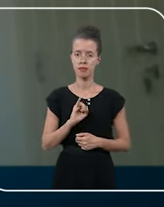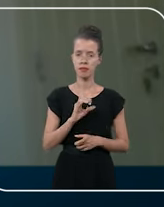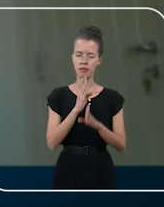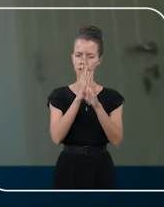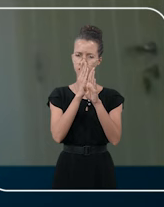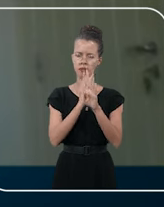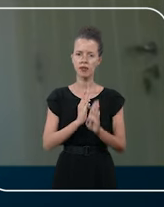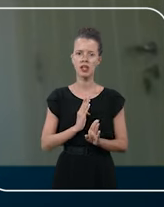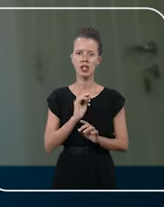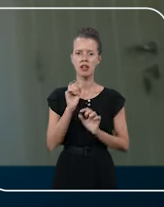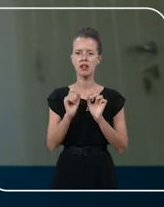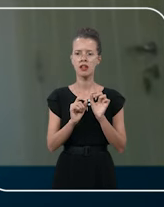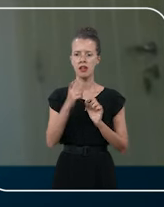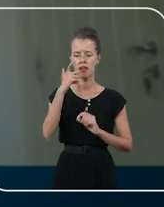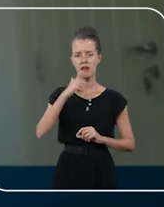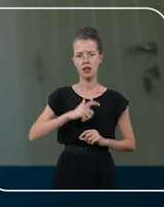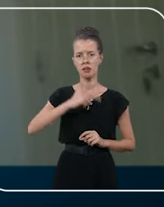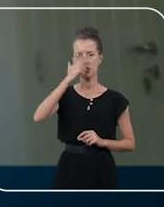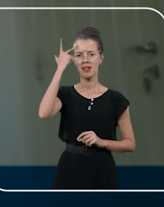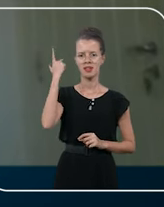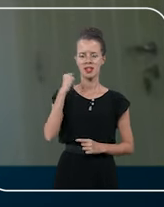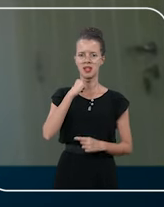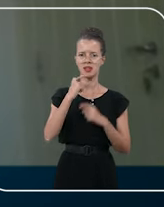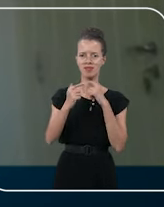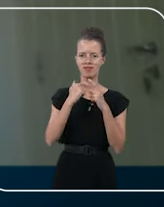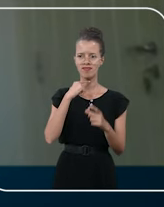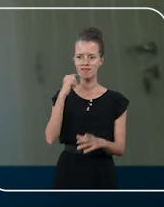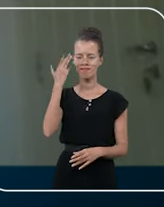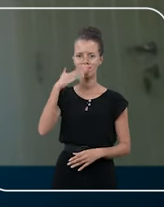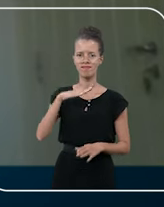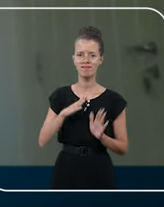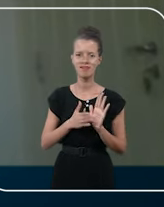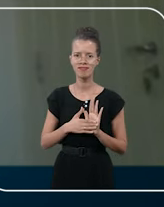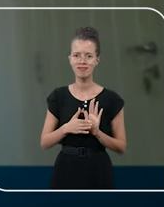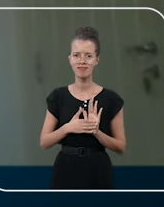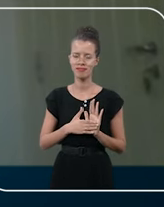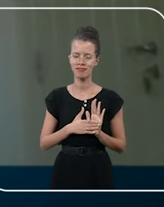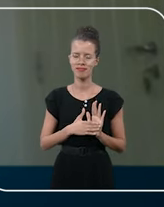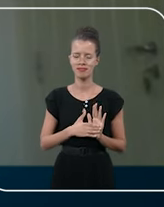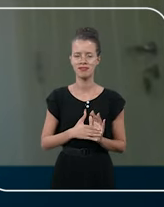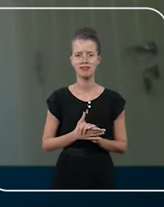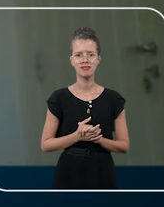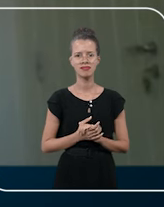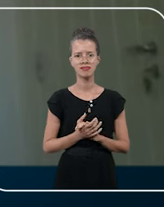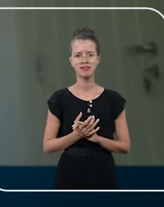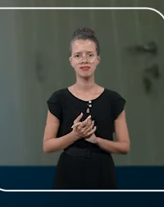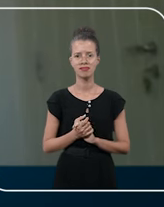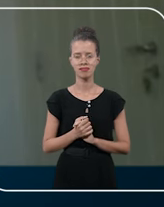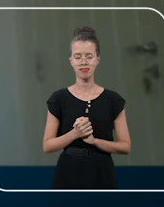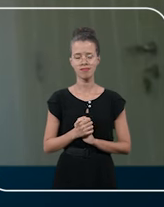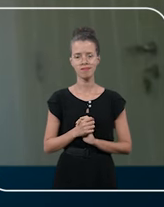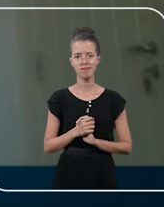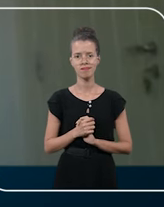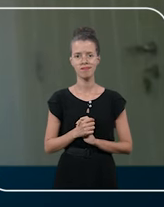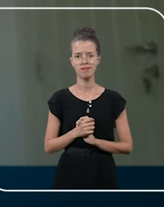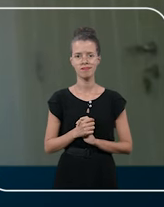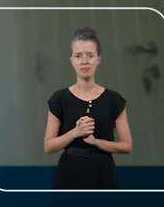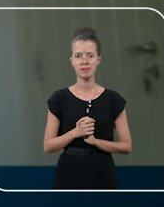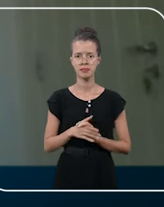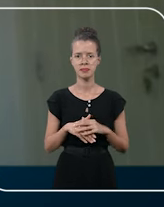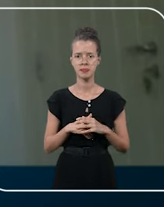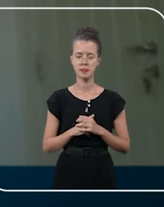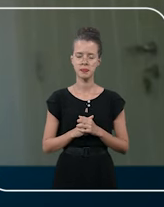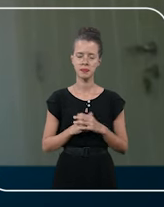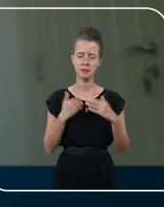era hipossuficiente e não tinha nenhuma possibilidade de conseguir as provas necessárias. Então,